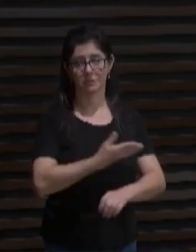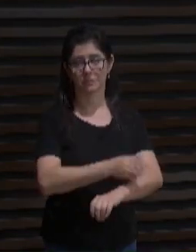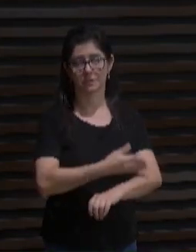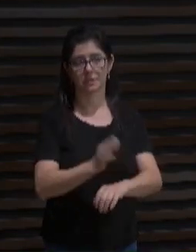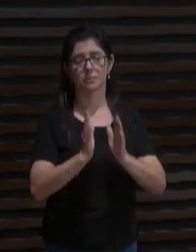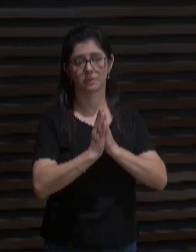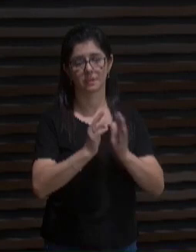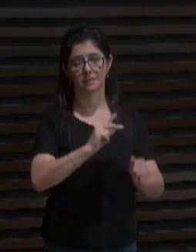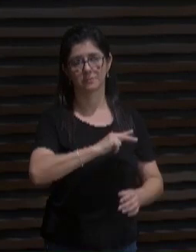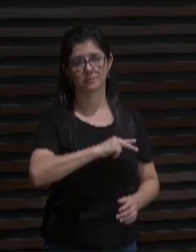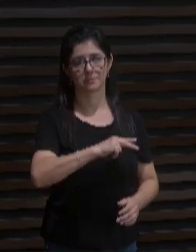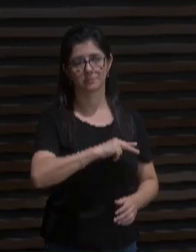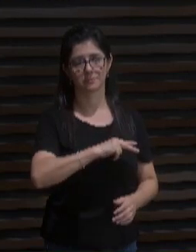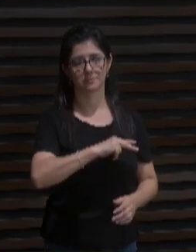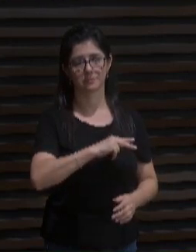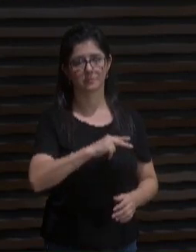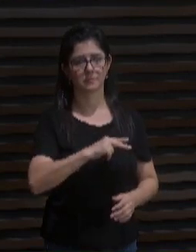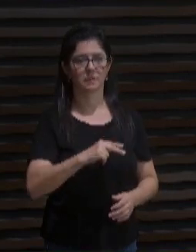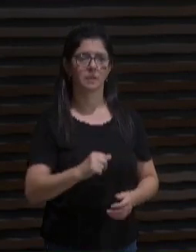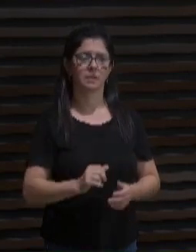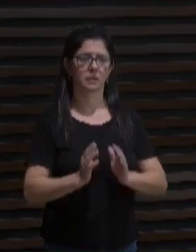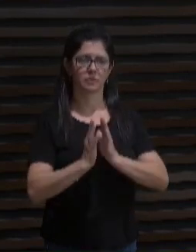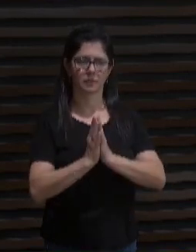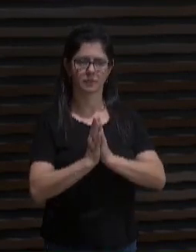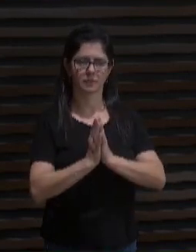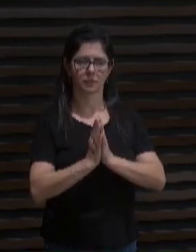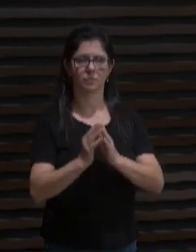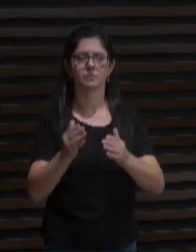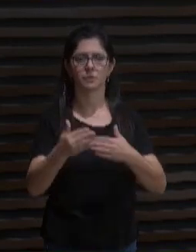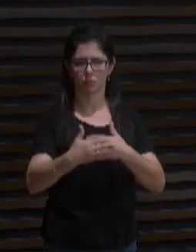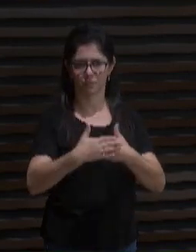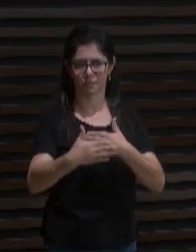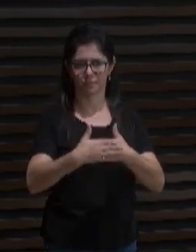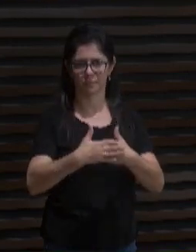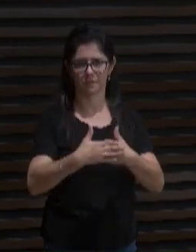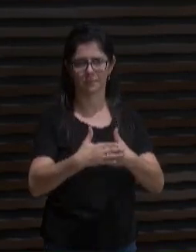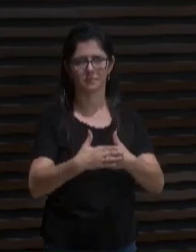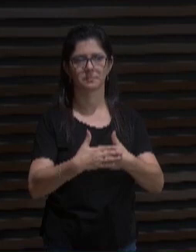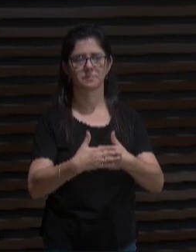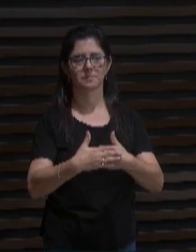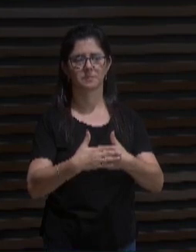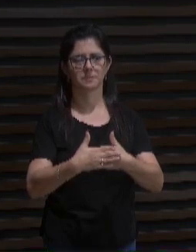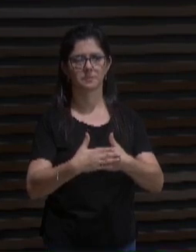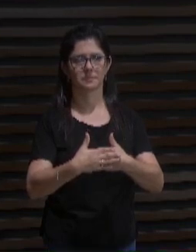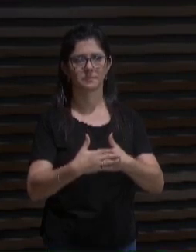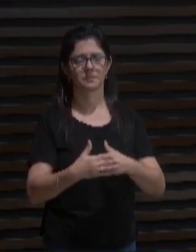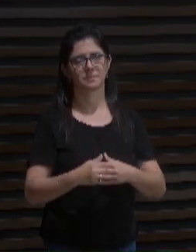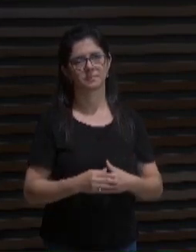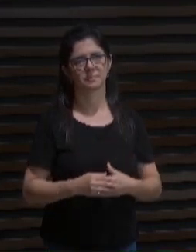individual, ela nos aproxima e nos conforma à palavra de Deus. Sendo